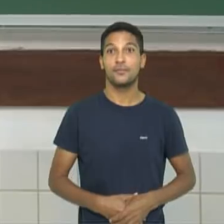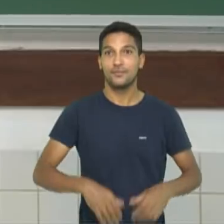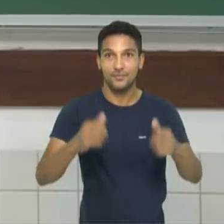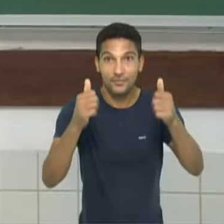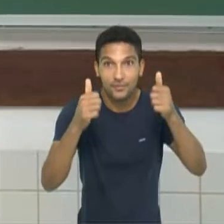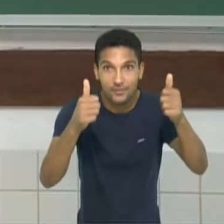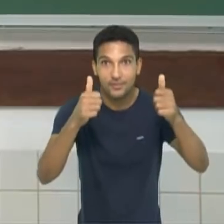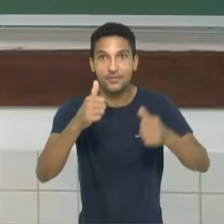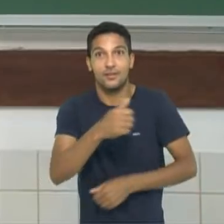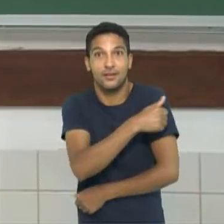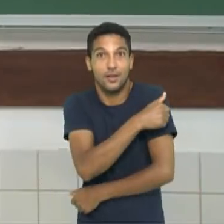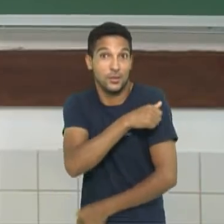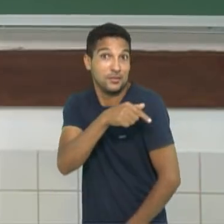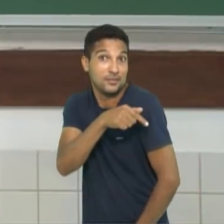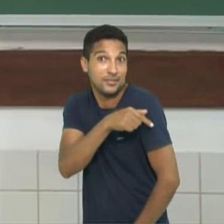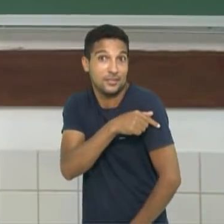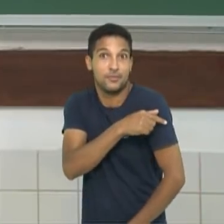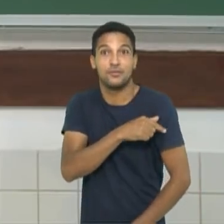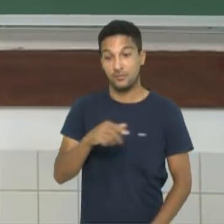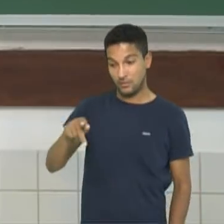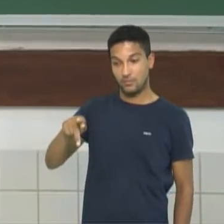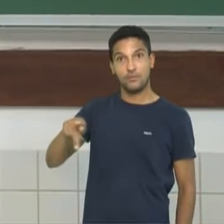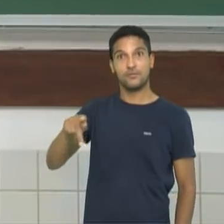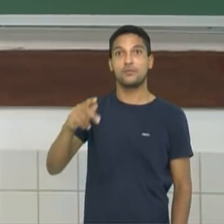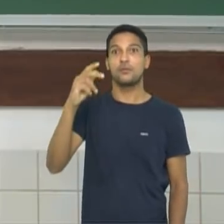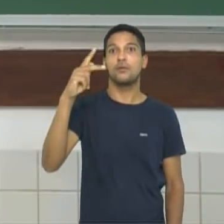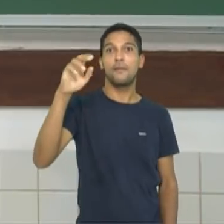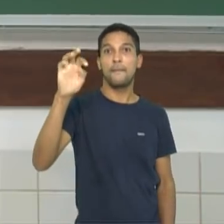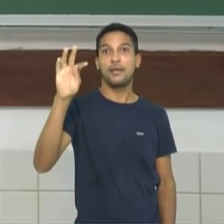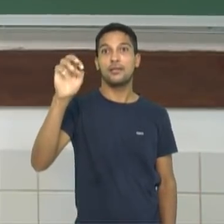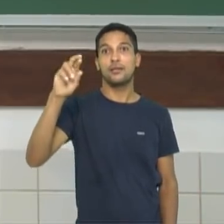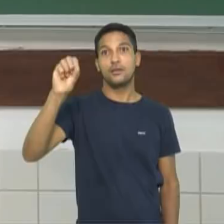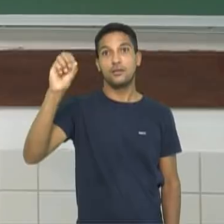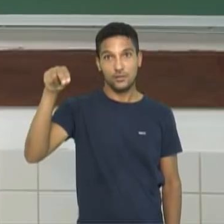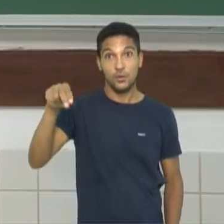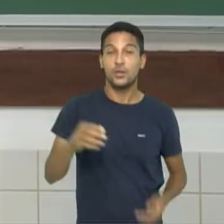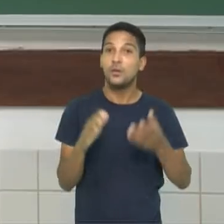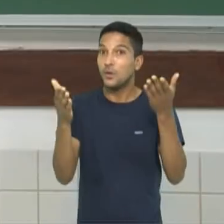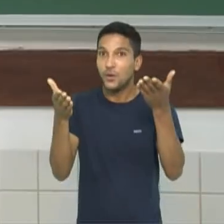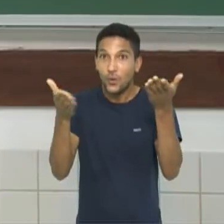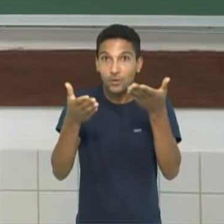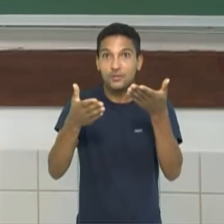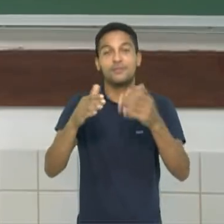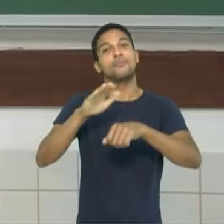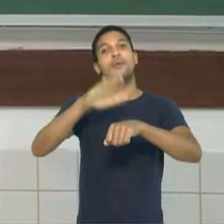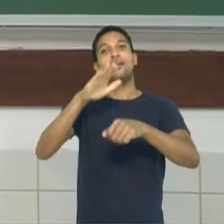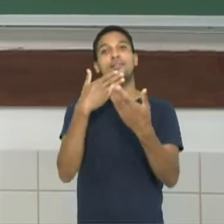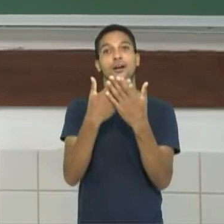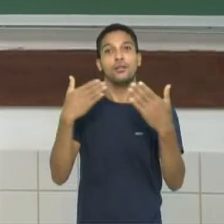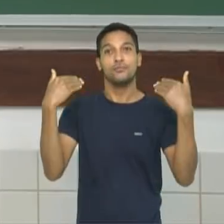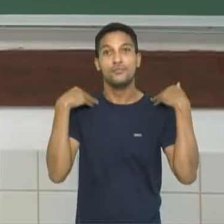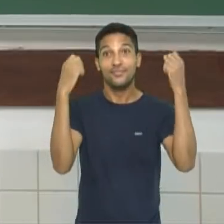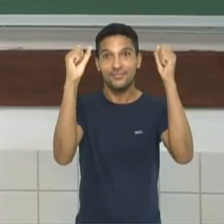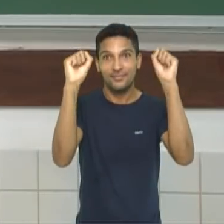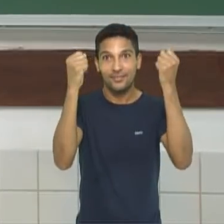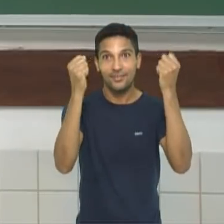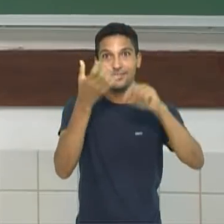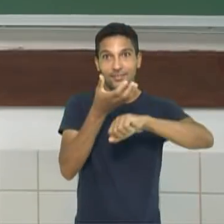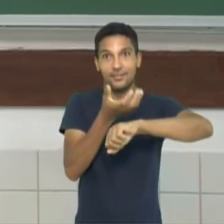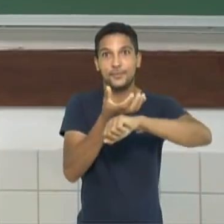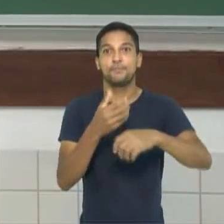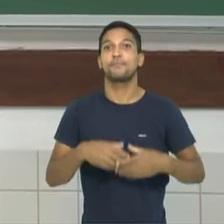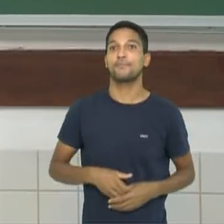Olá pessoal do 7º ano, sou o professor Peterson e hoje nós temos mais uma aula de Educação Física. Já vamos